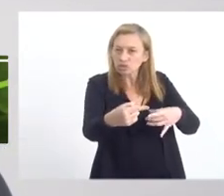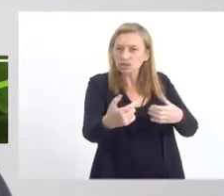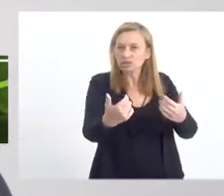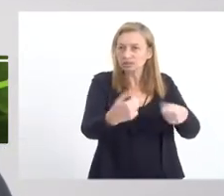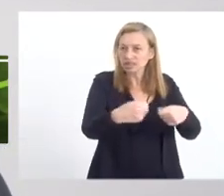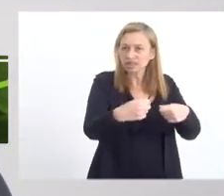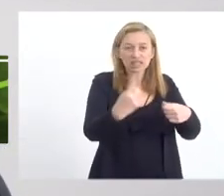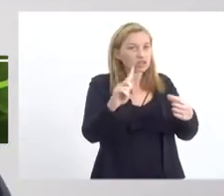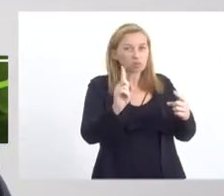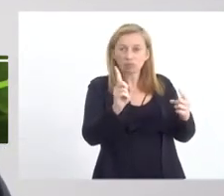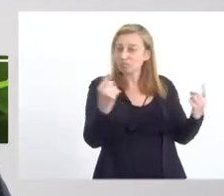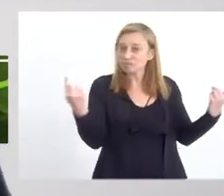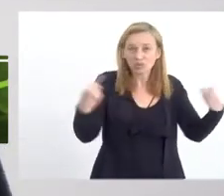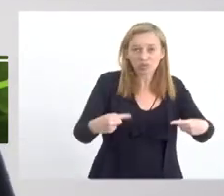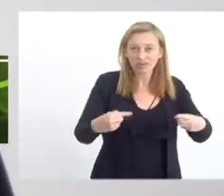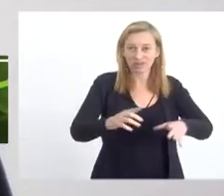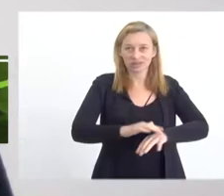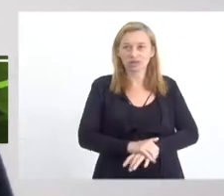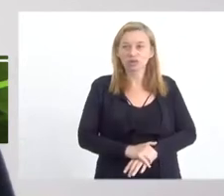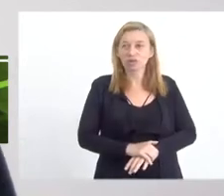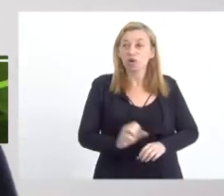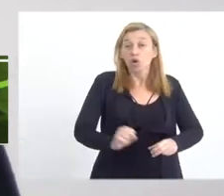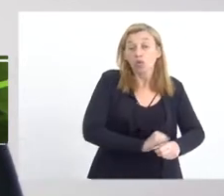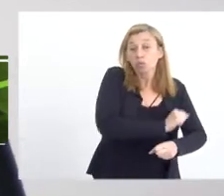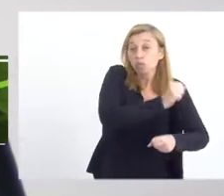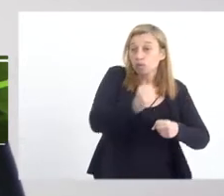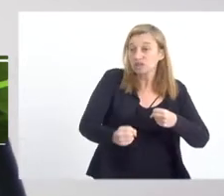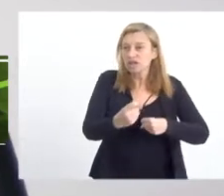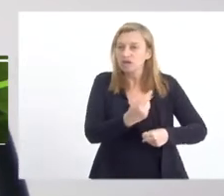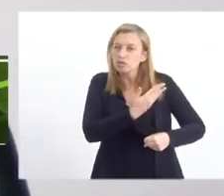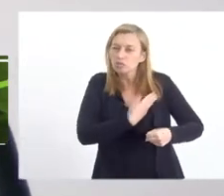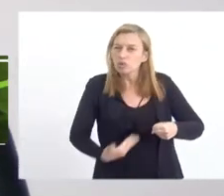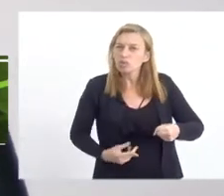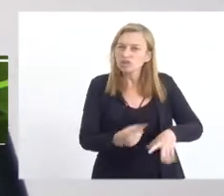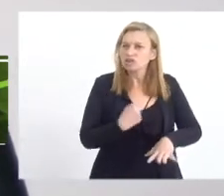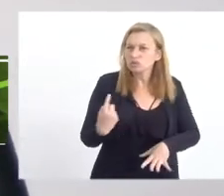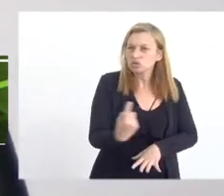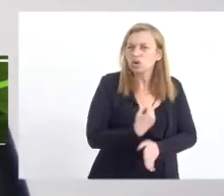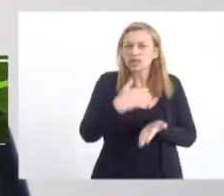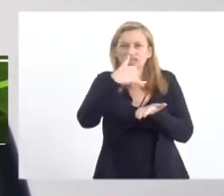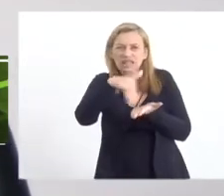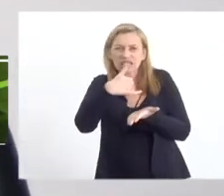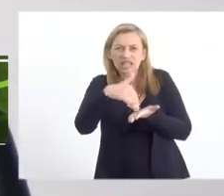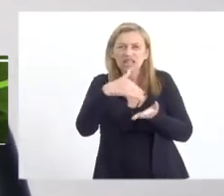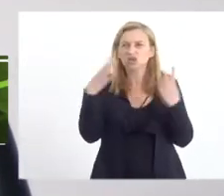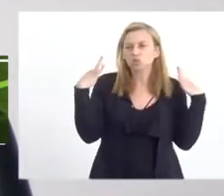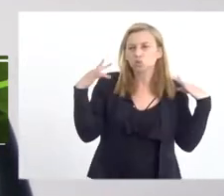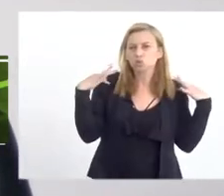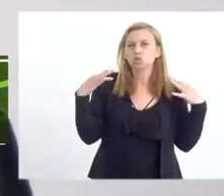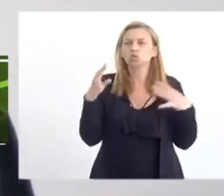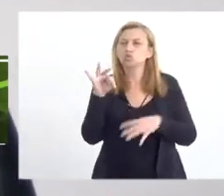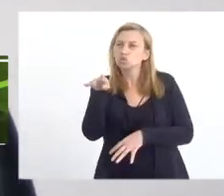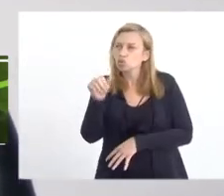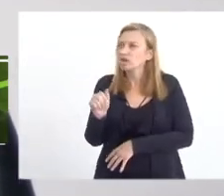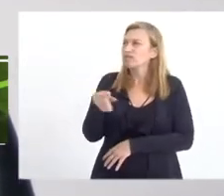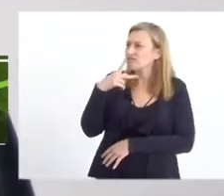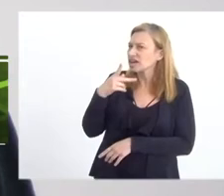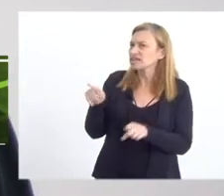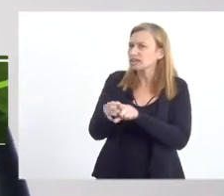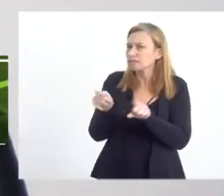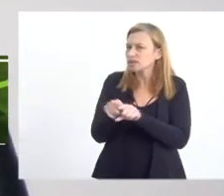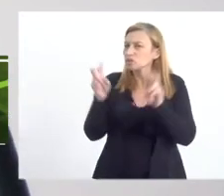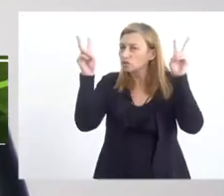não concorrentes. E o poder público, que somos nós, junto à Secretaria de Turismo, acho que o Tutuca vai falar um pouquinho